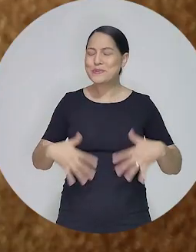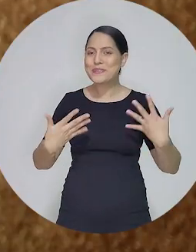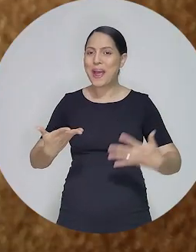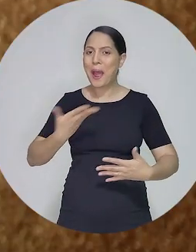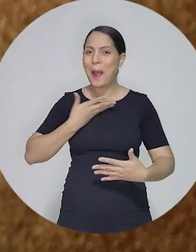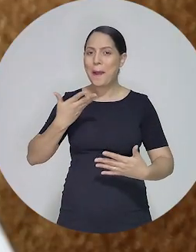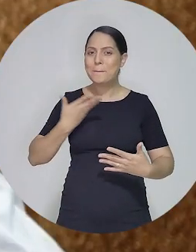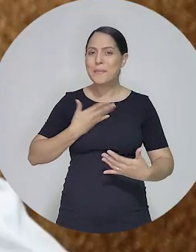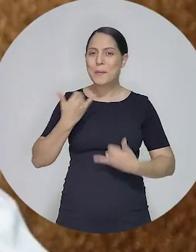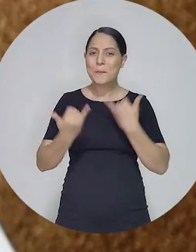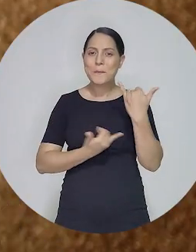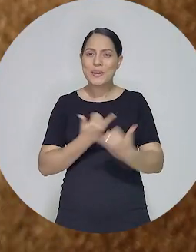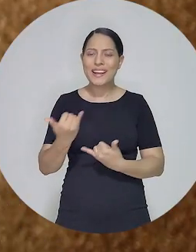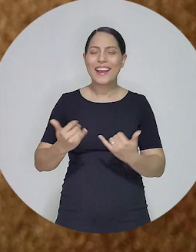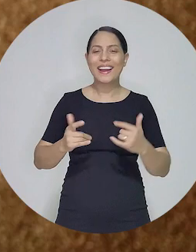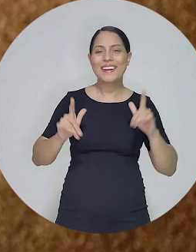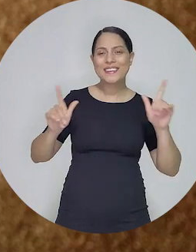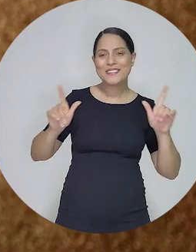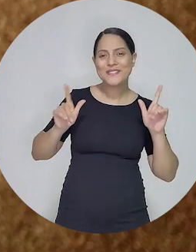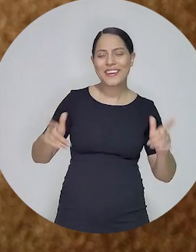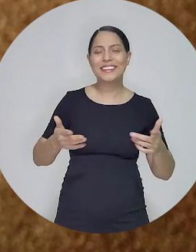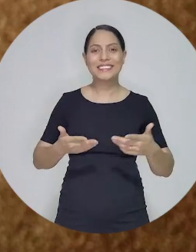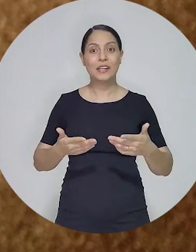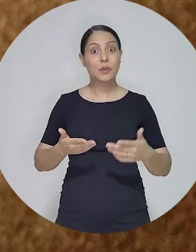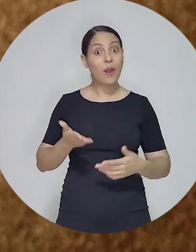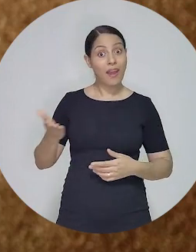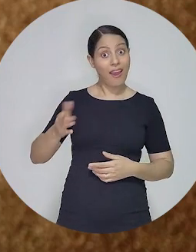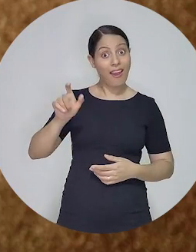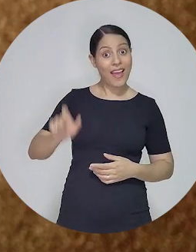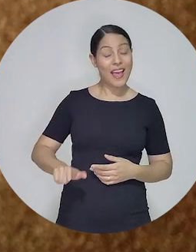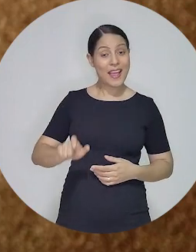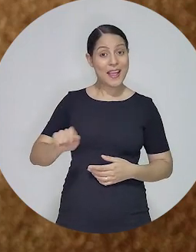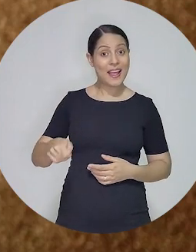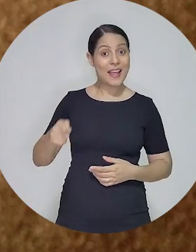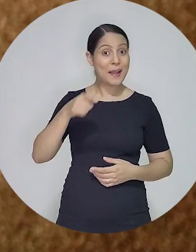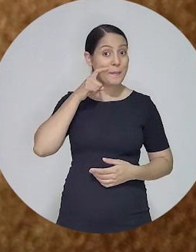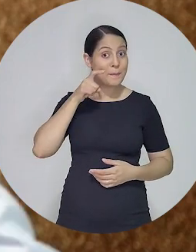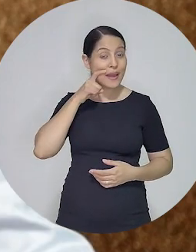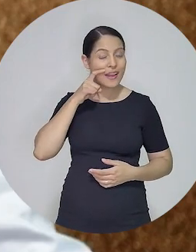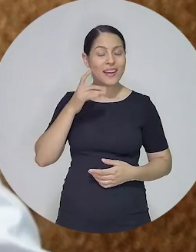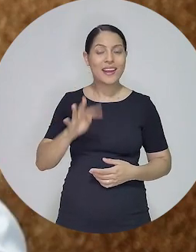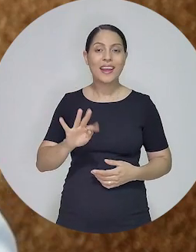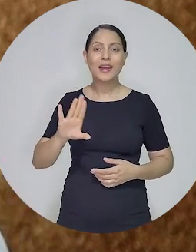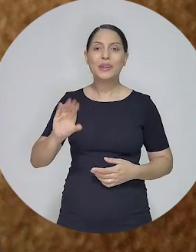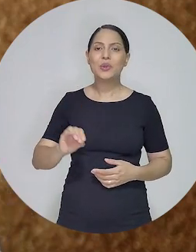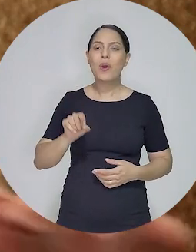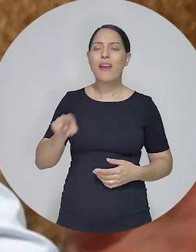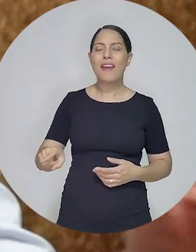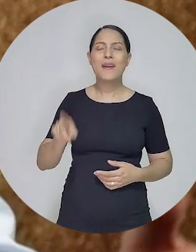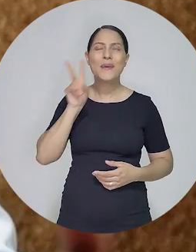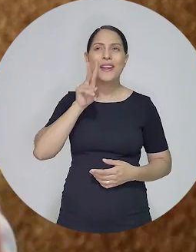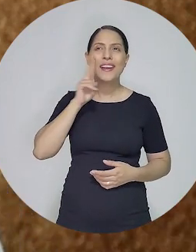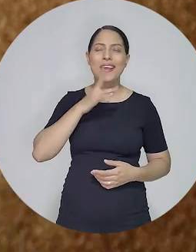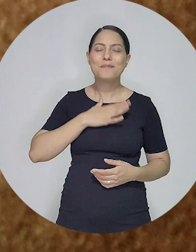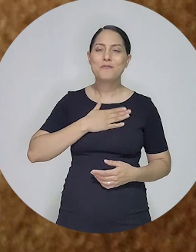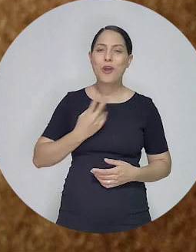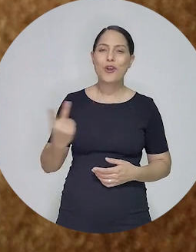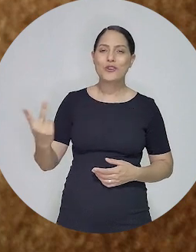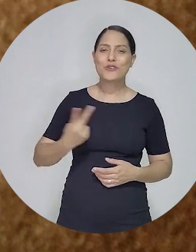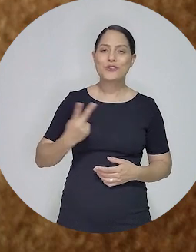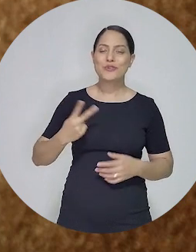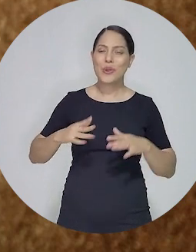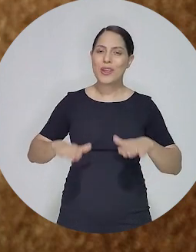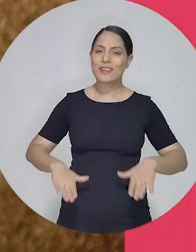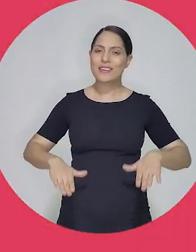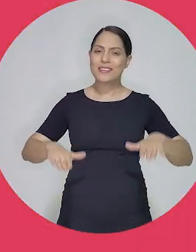um amigo muito extrovertido, brincalhão. O Beto era aquela pessoa, aquela criança, que fomos criança, né? bem